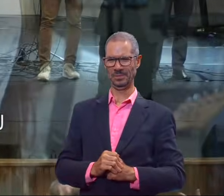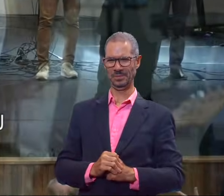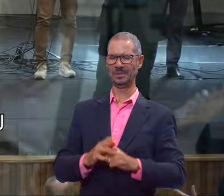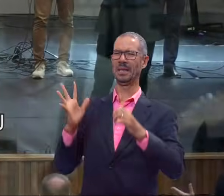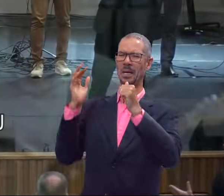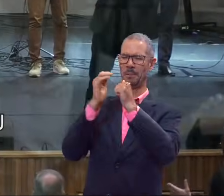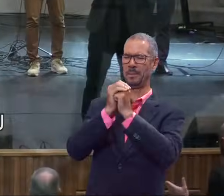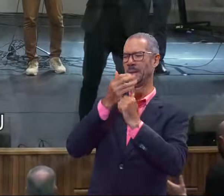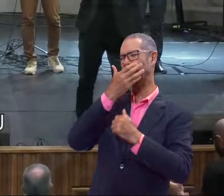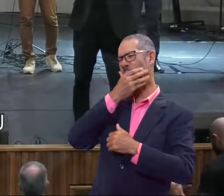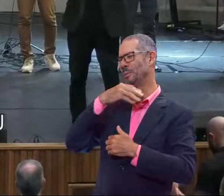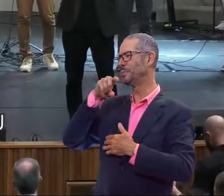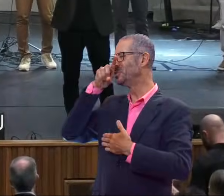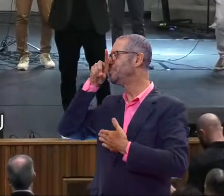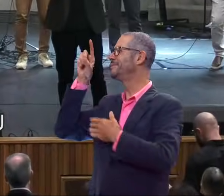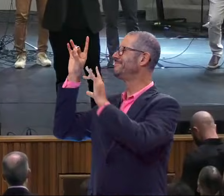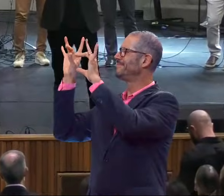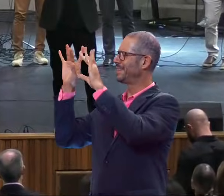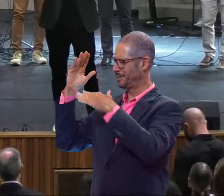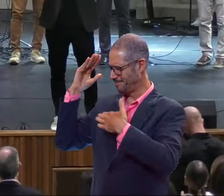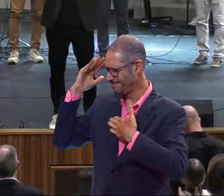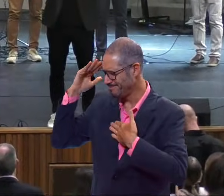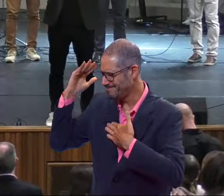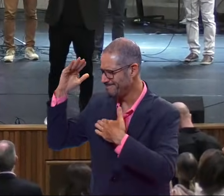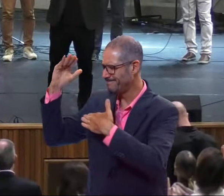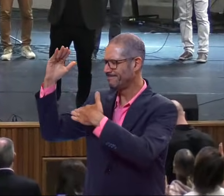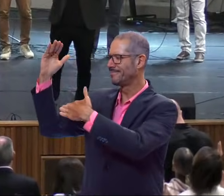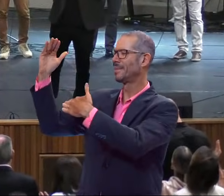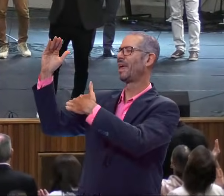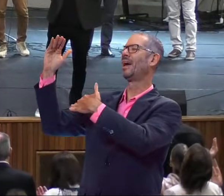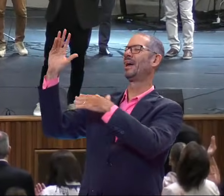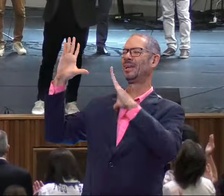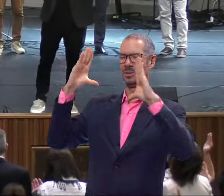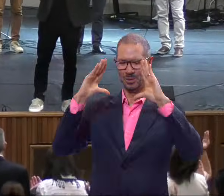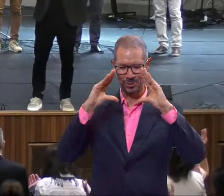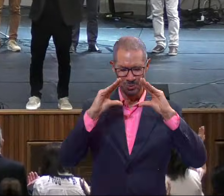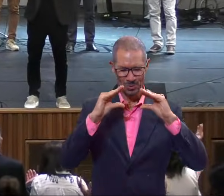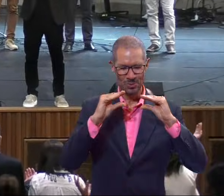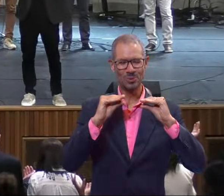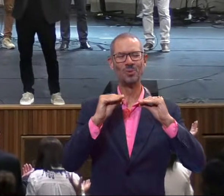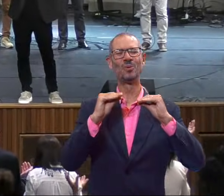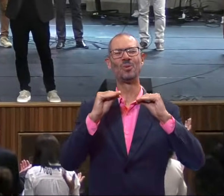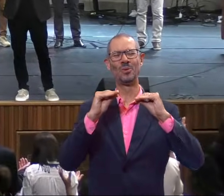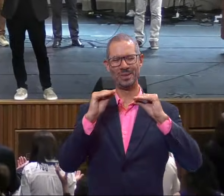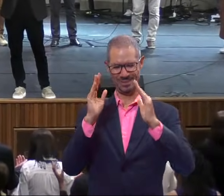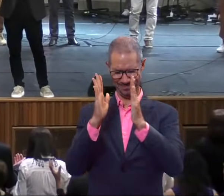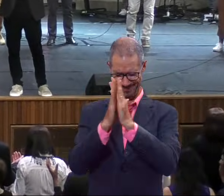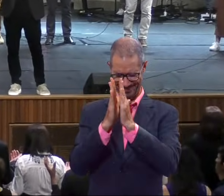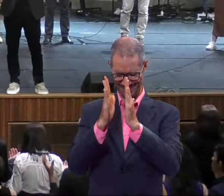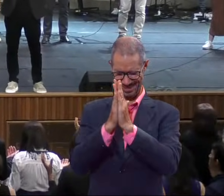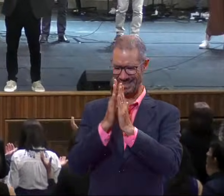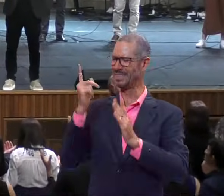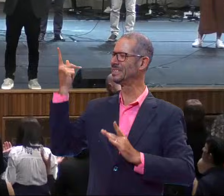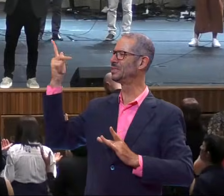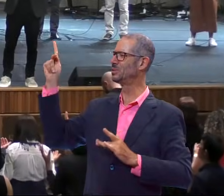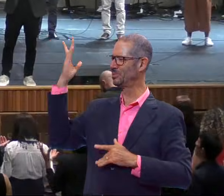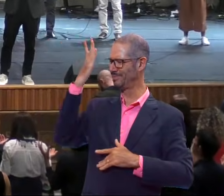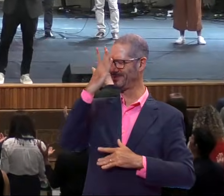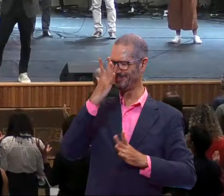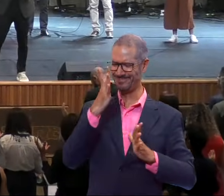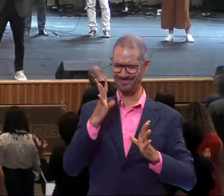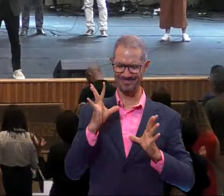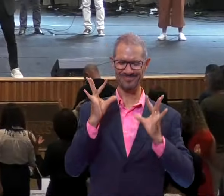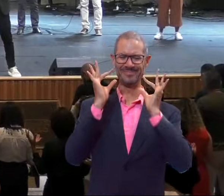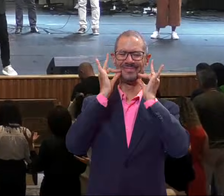Amém. Pai querido, muito obrigado por essa noite de celebração na tua presença.